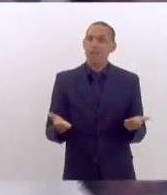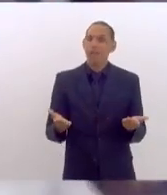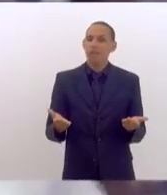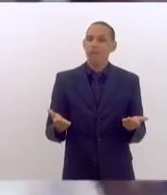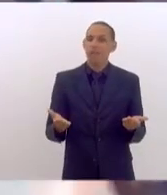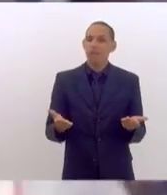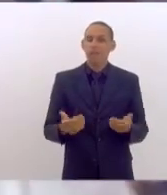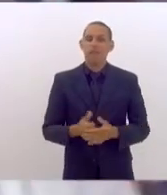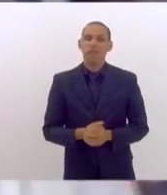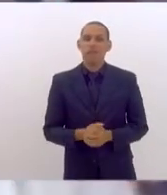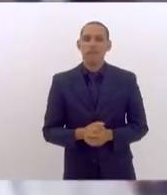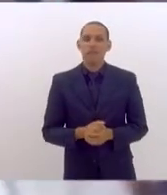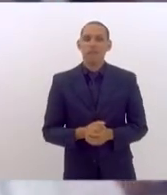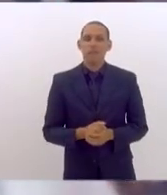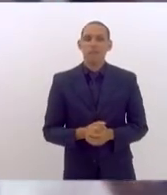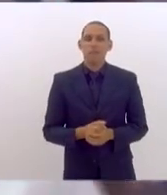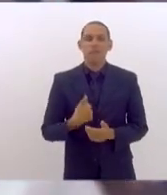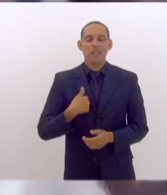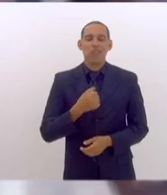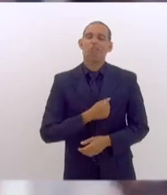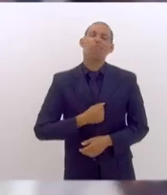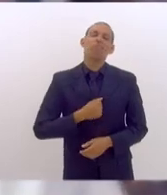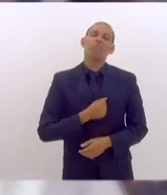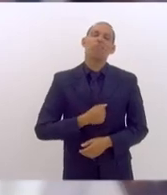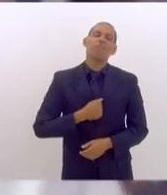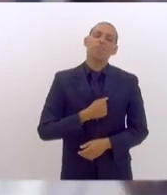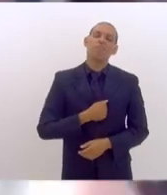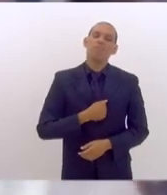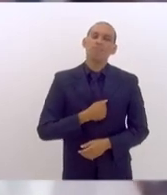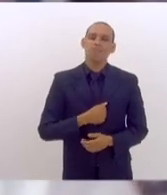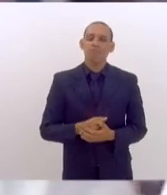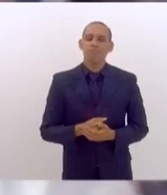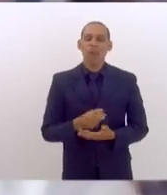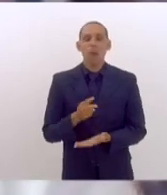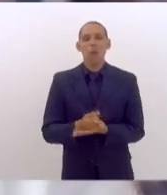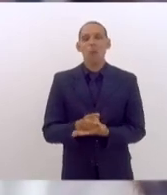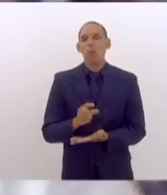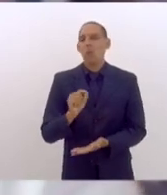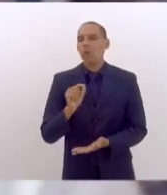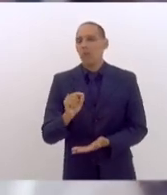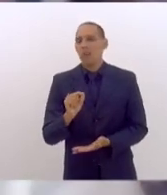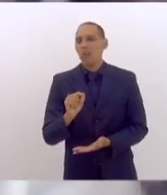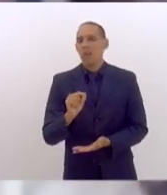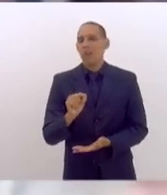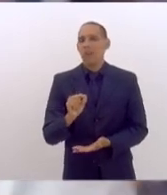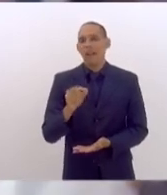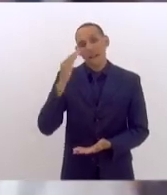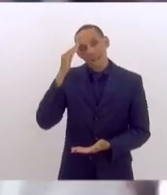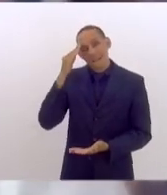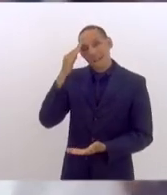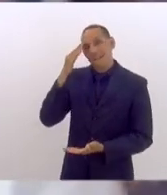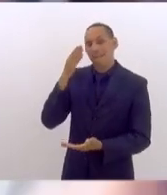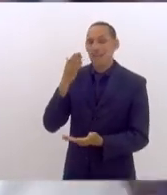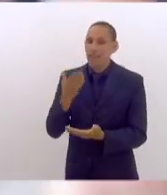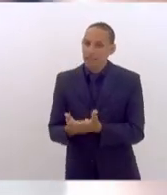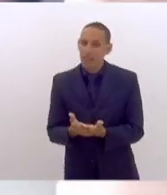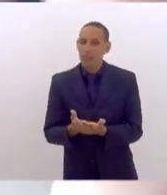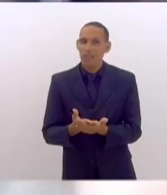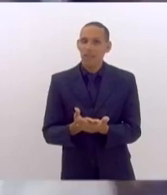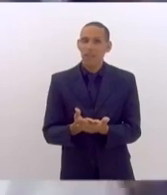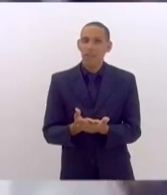eu isso aí a minha satisfação eu continuar acreditando que a dependência